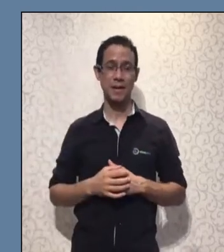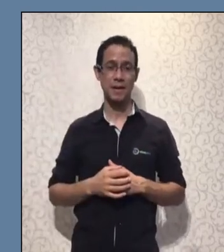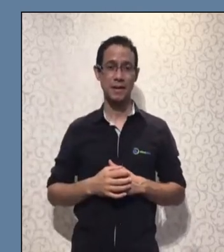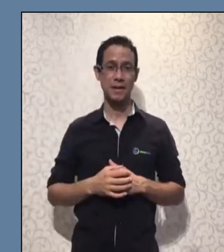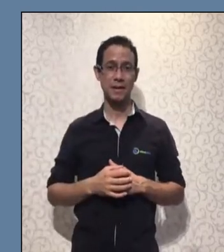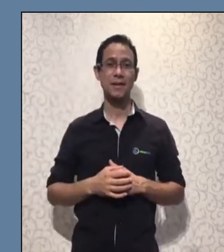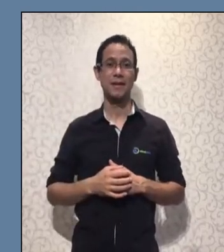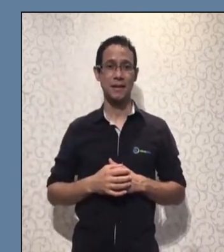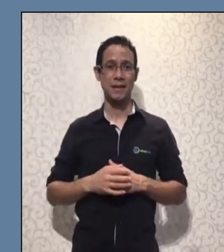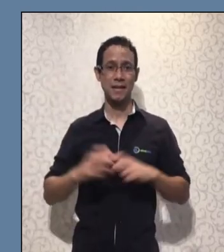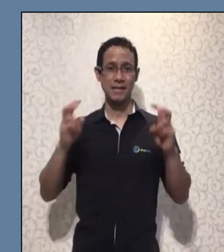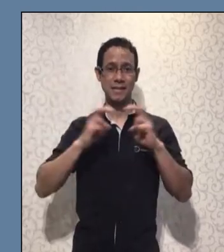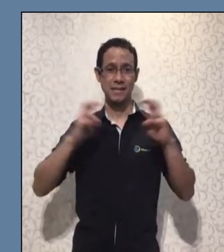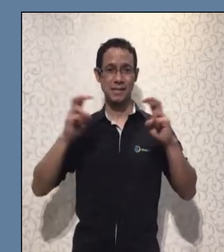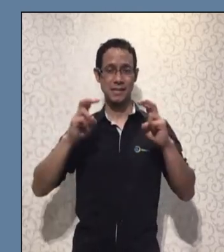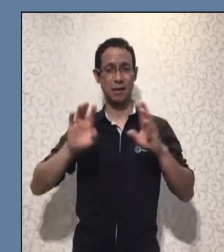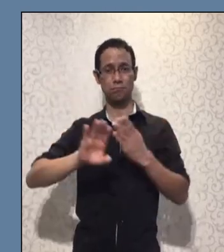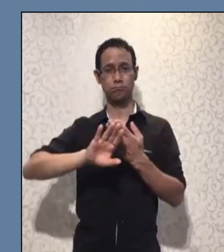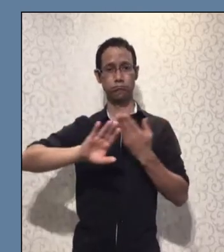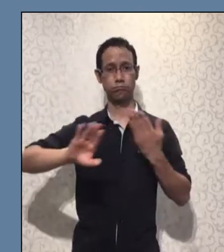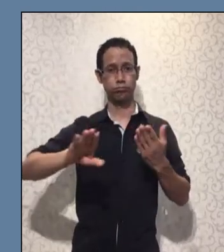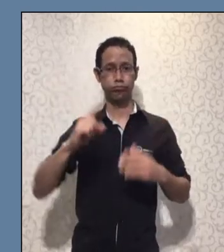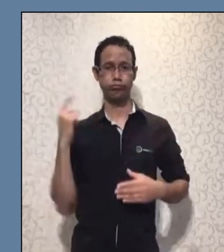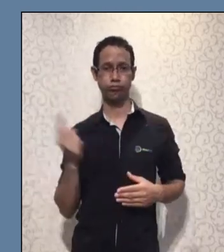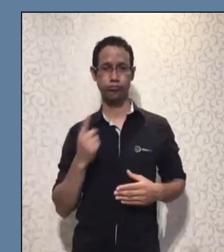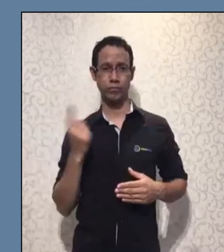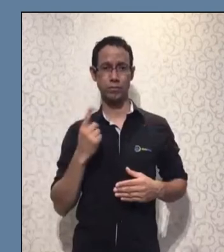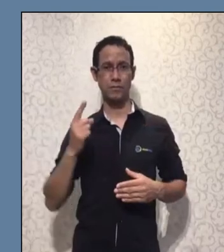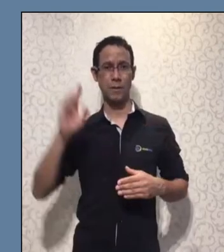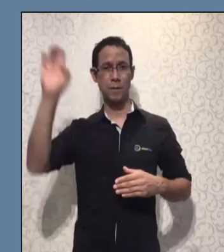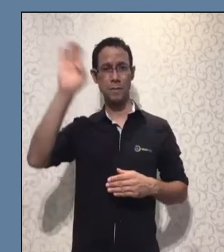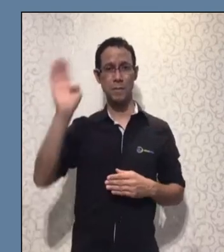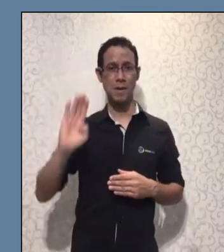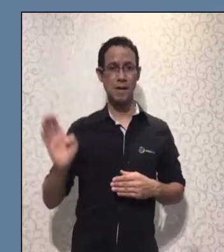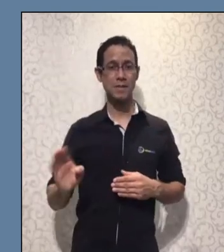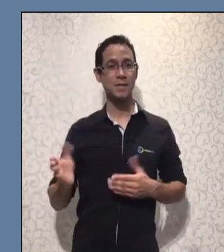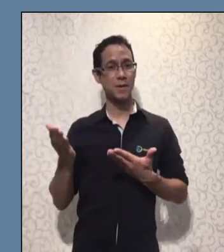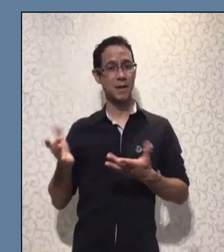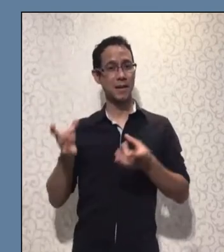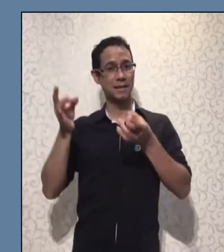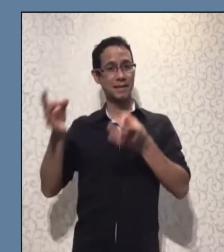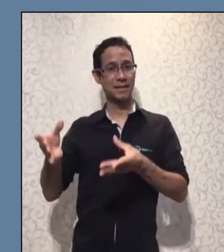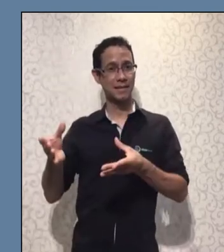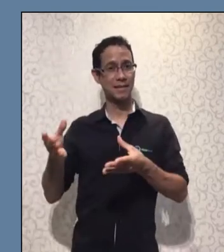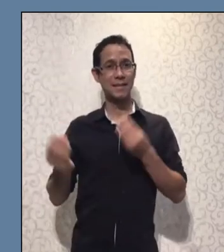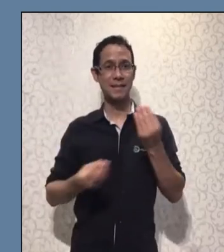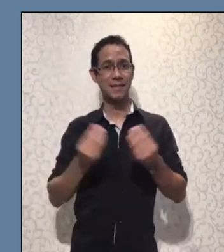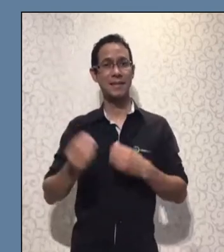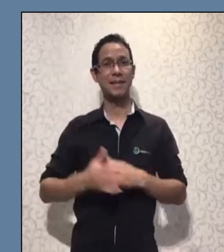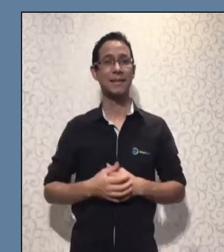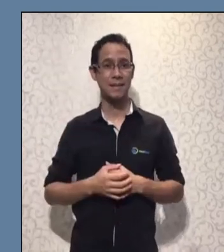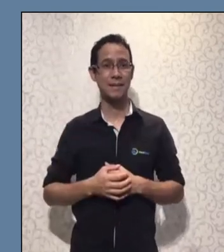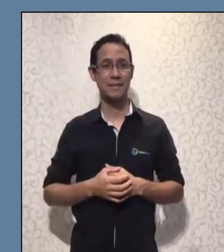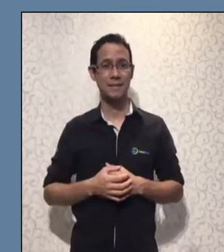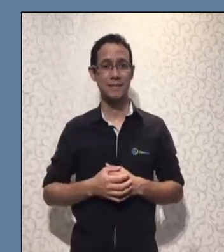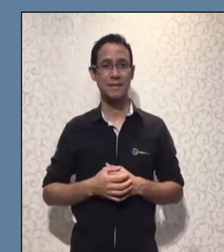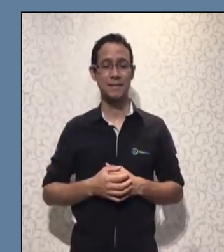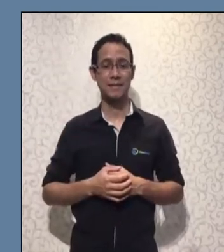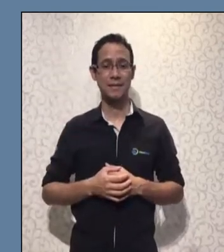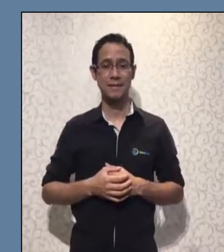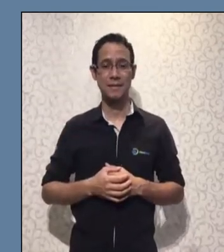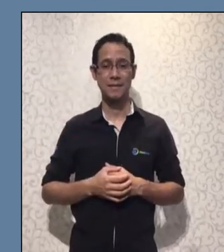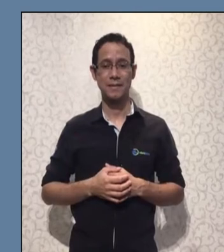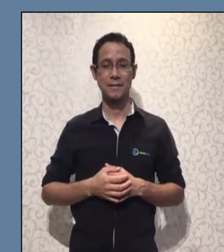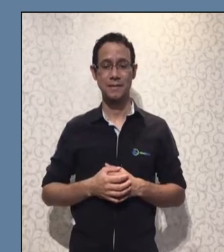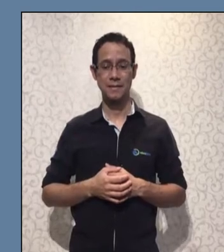e deixa a população brasileira ali, cara... É, deshierarquizar as imagens, né, lógico, e as pessoas. Lógico,